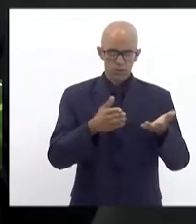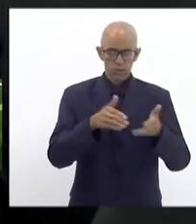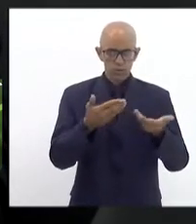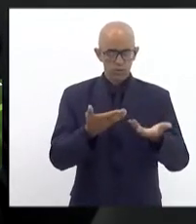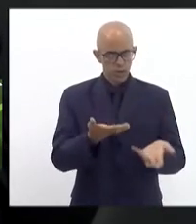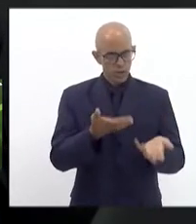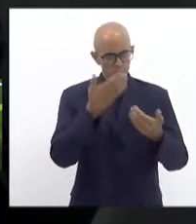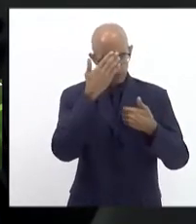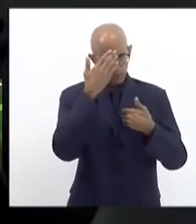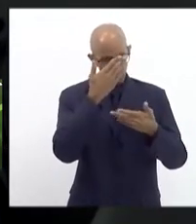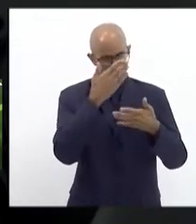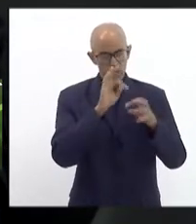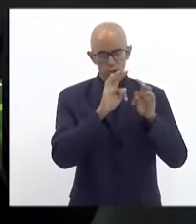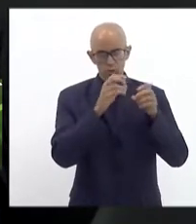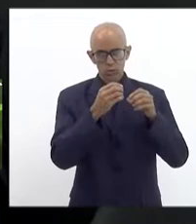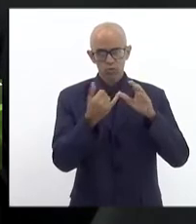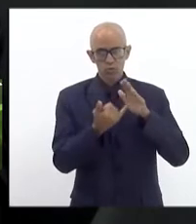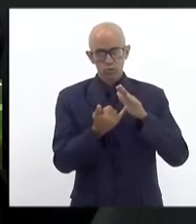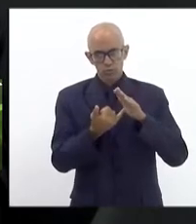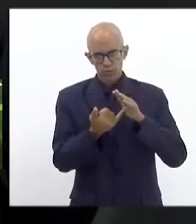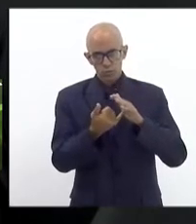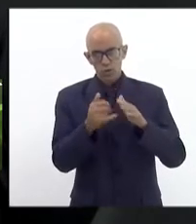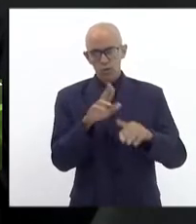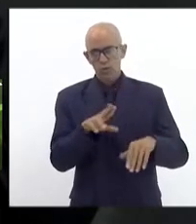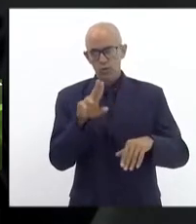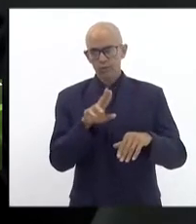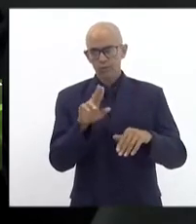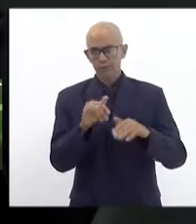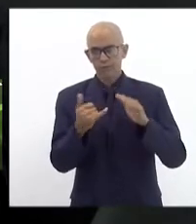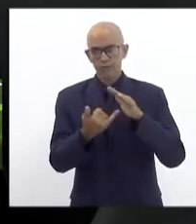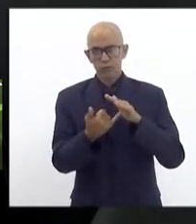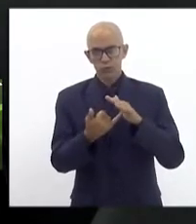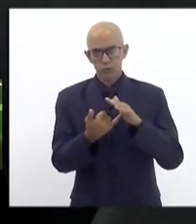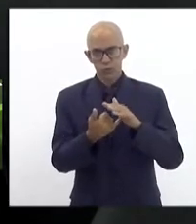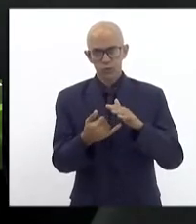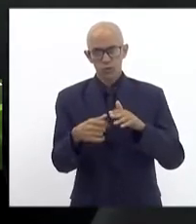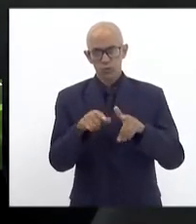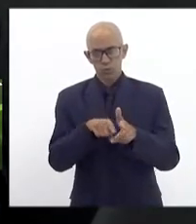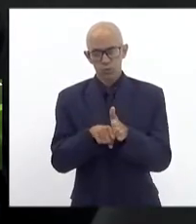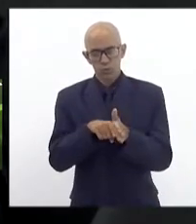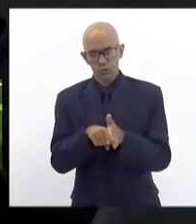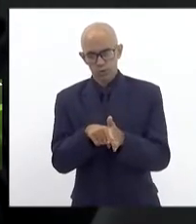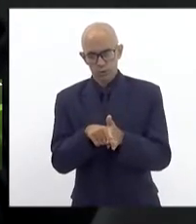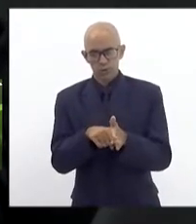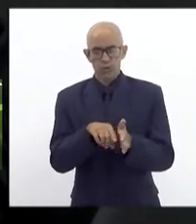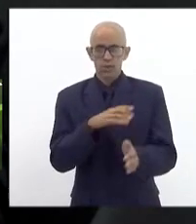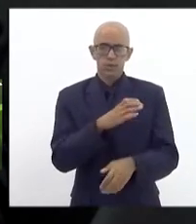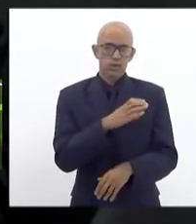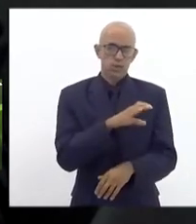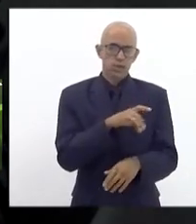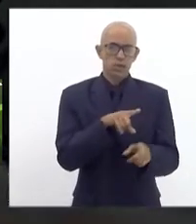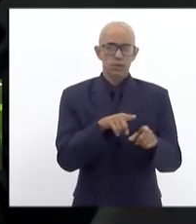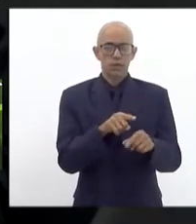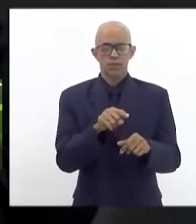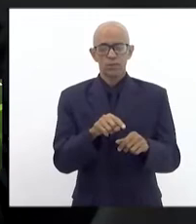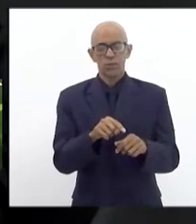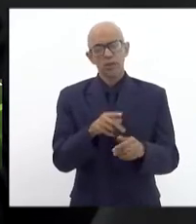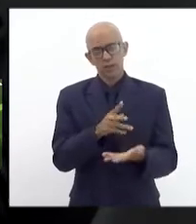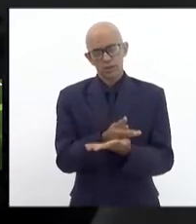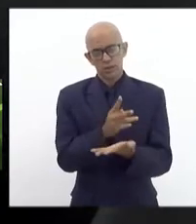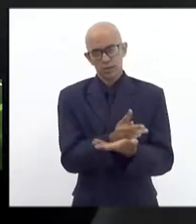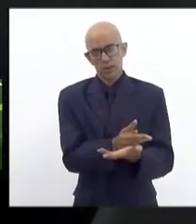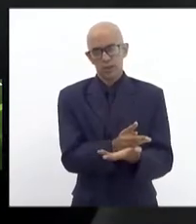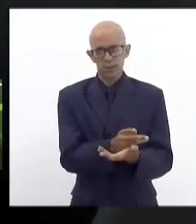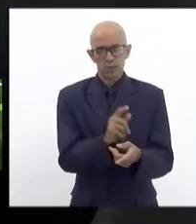todas as instituições, universidades, institutos de pesquisa, entidades do campo científico, que vêm cada vez mais buscando